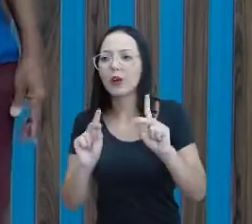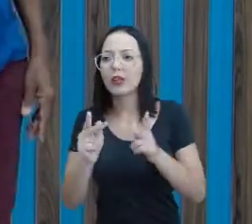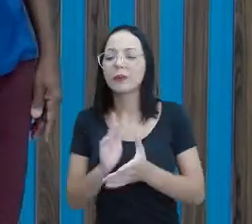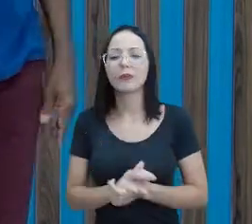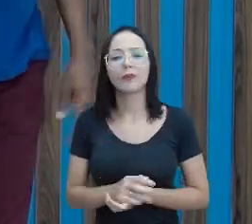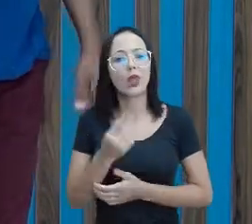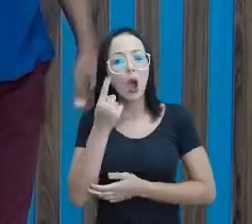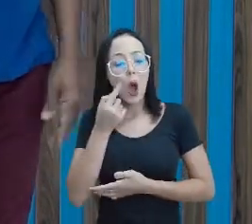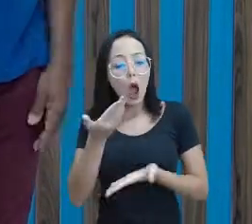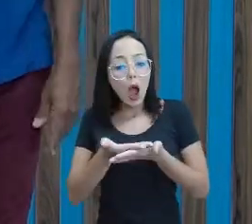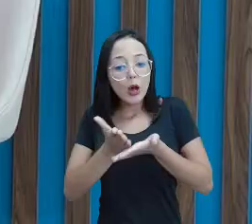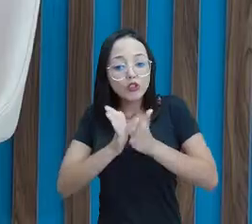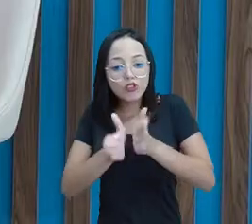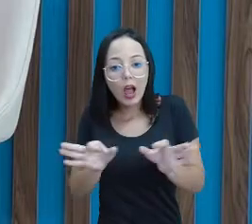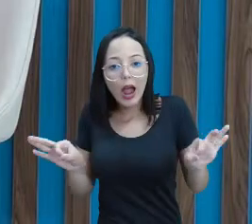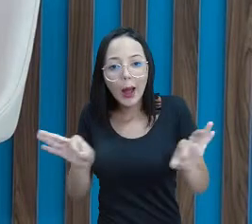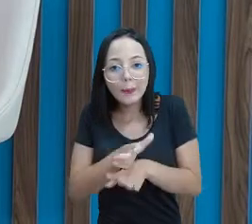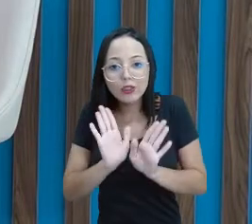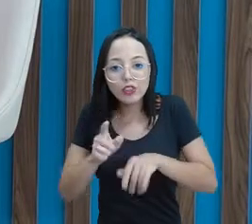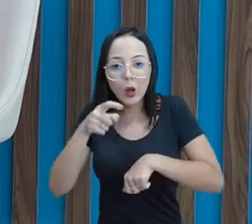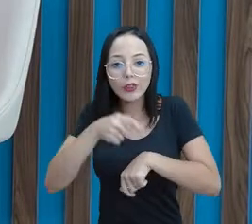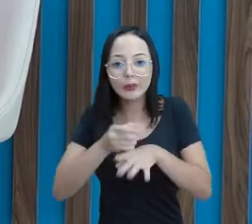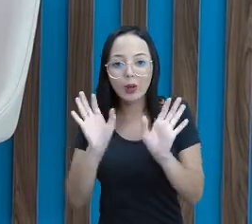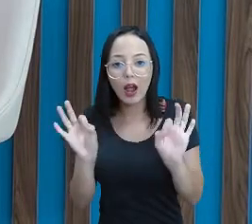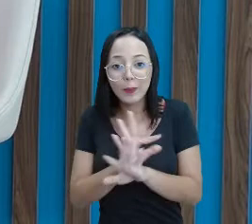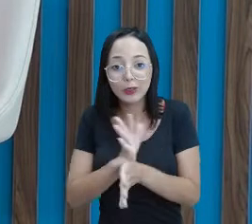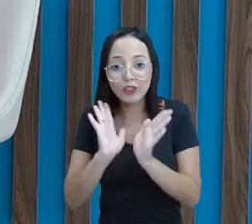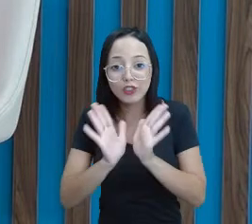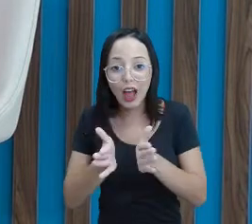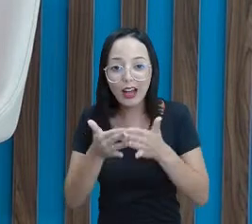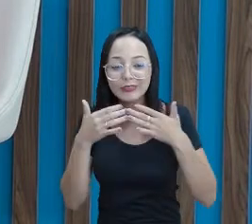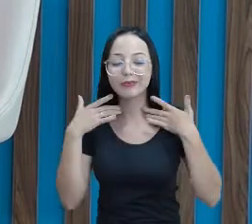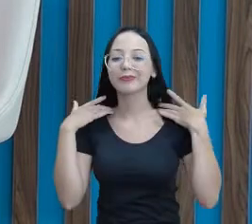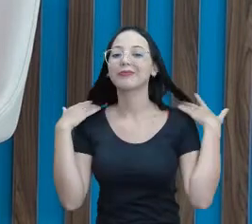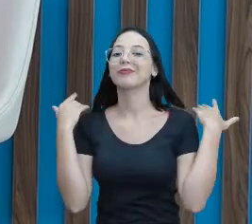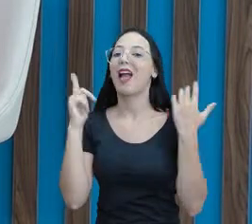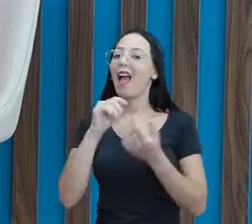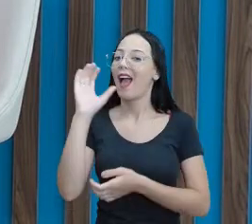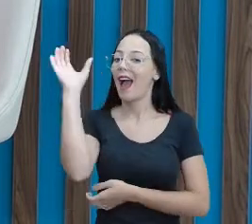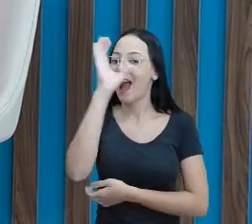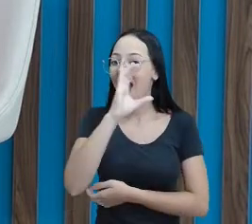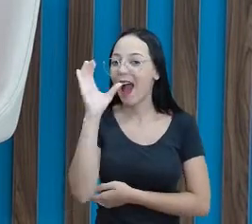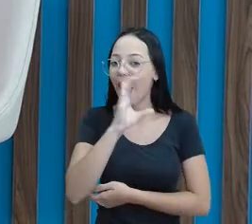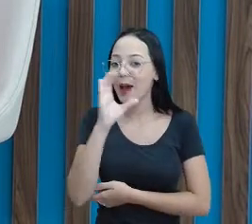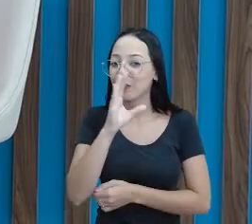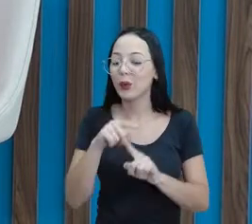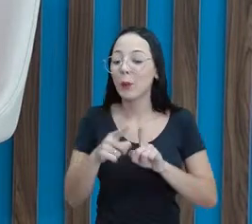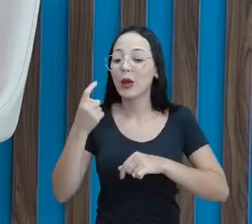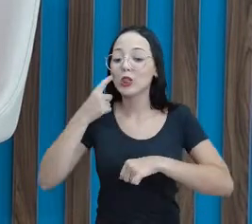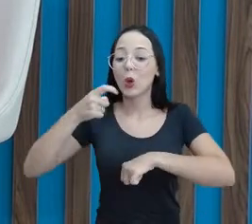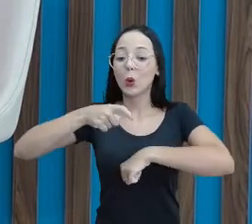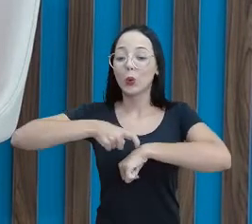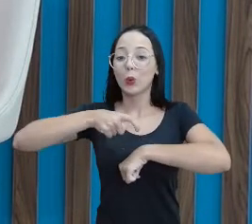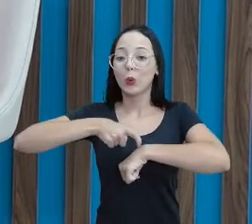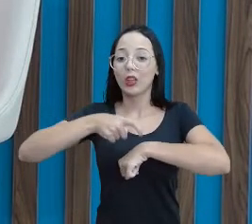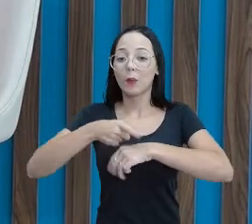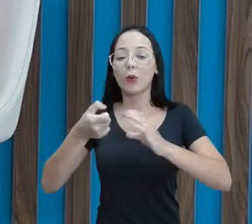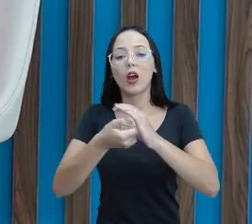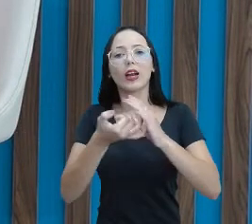acabando, professor. Está acabando, infelizmente, né? É muito Como, né, minha rápido, gente? cara. Vamos esticar esse tempo aí, né? Vamos lá.